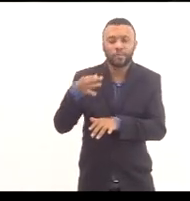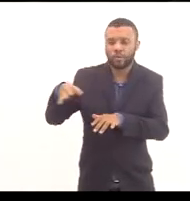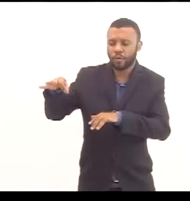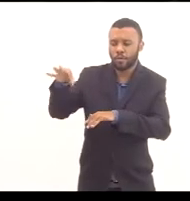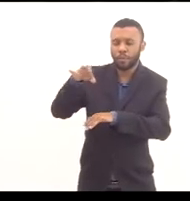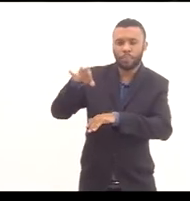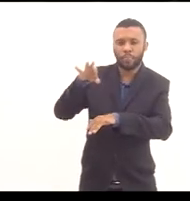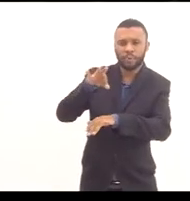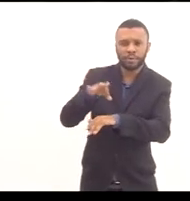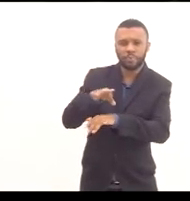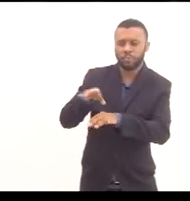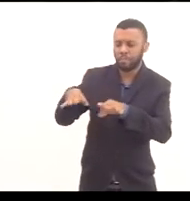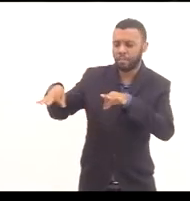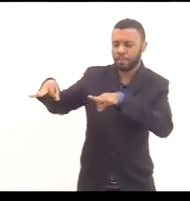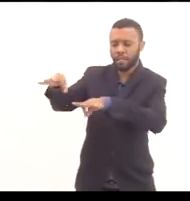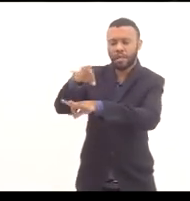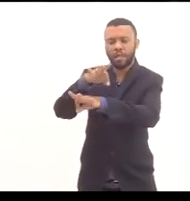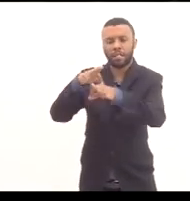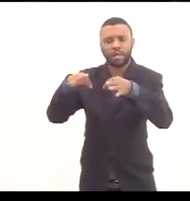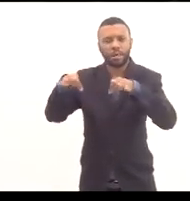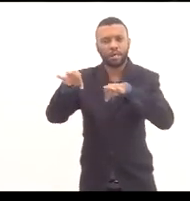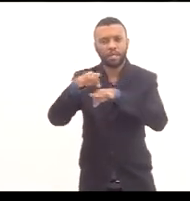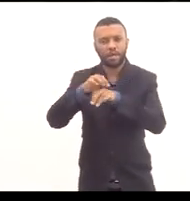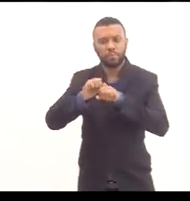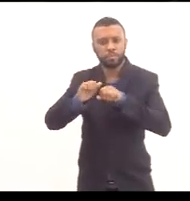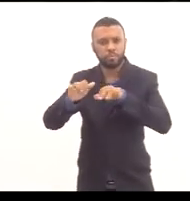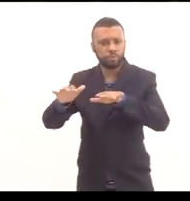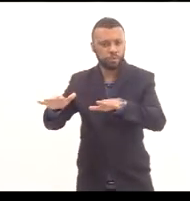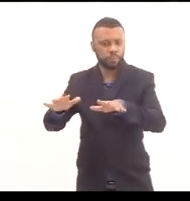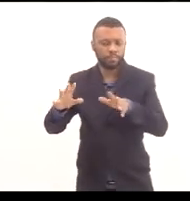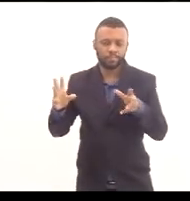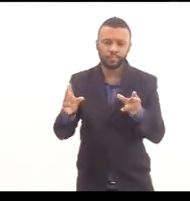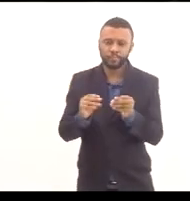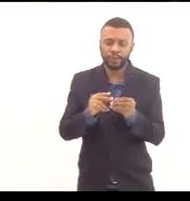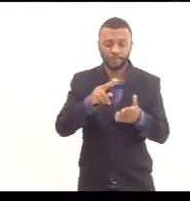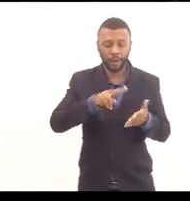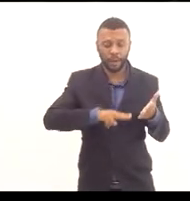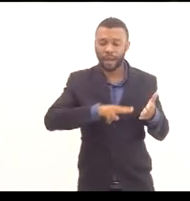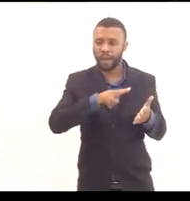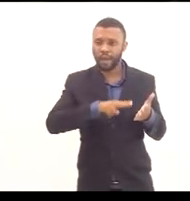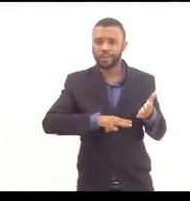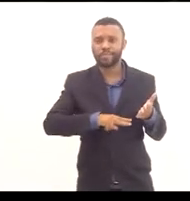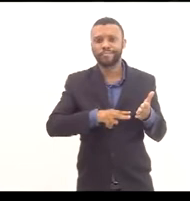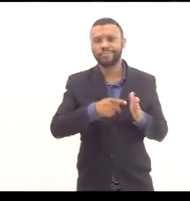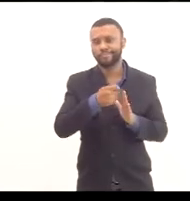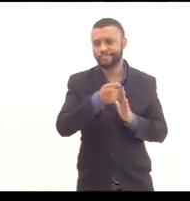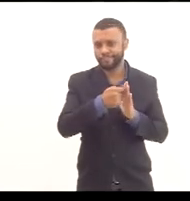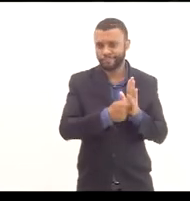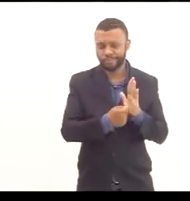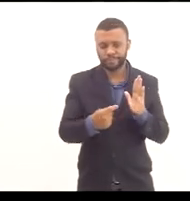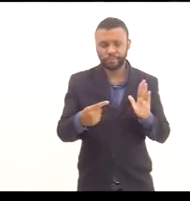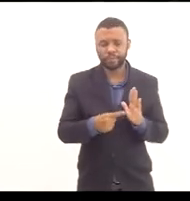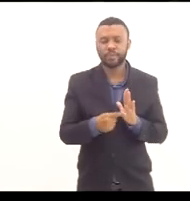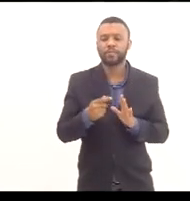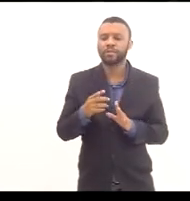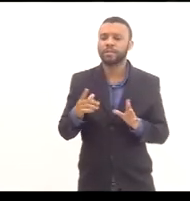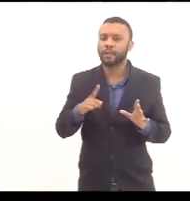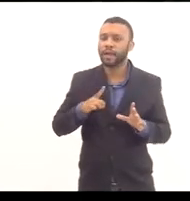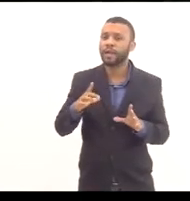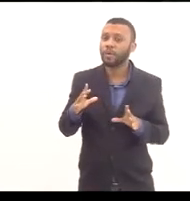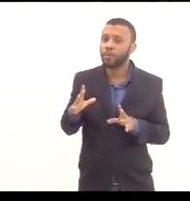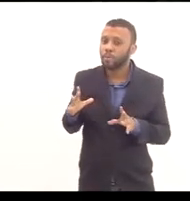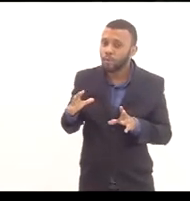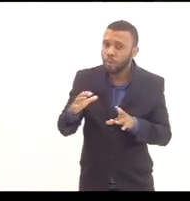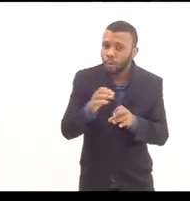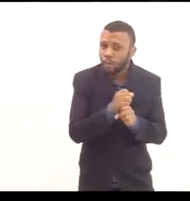então assim existe isso é o tava lendo uma reportagem do Tribuna que são 98